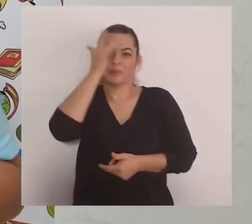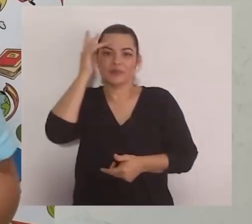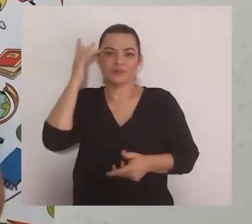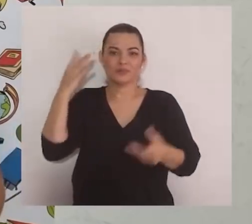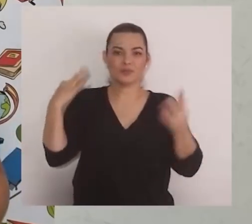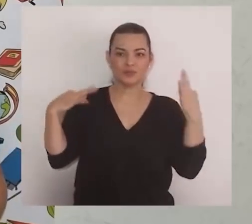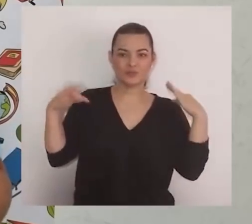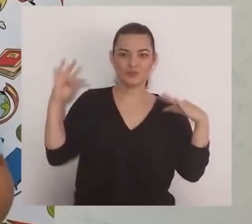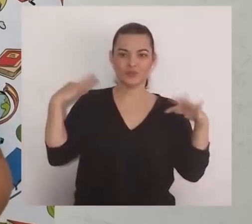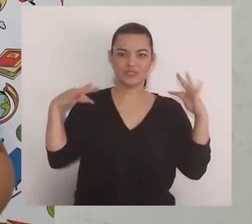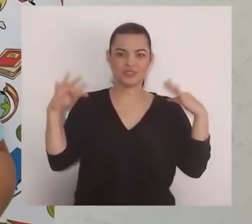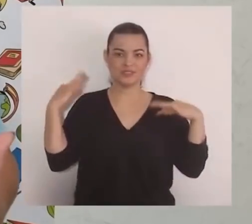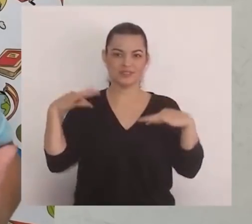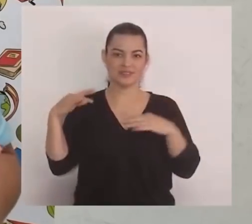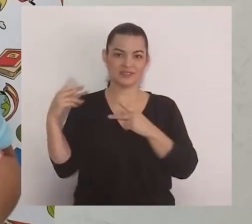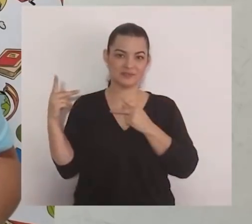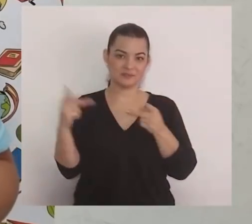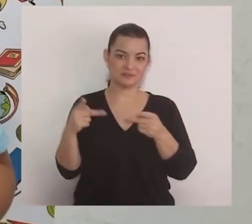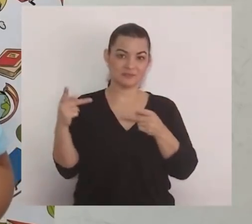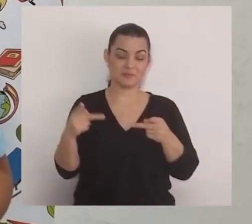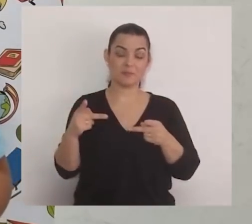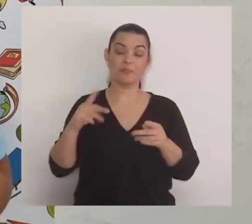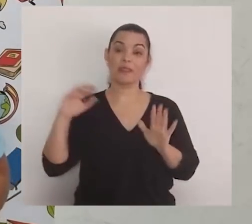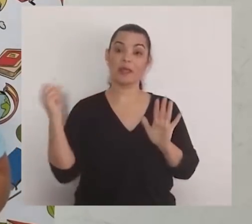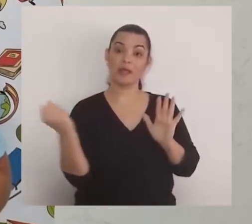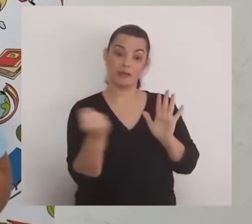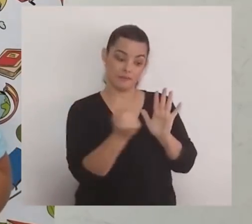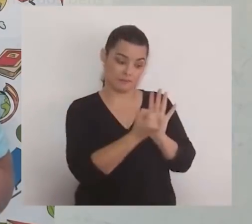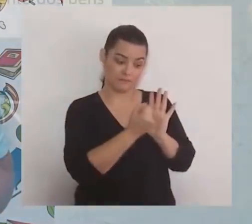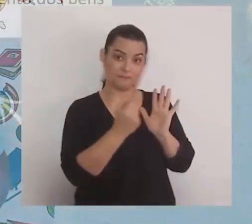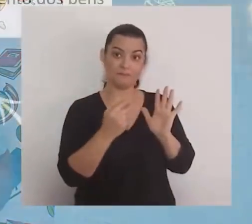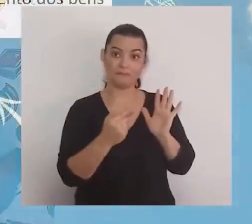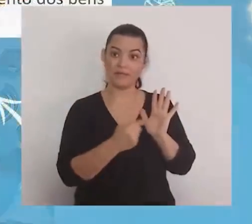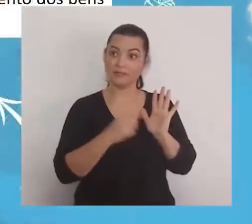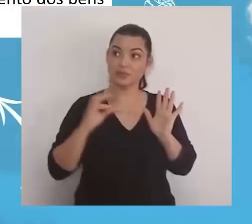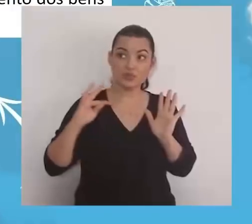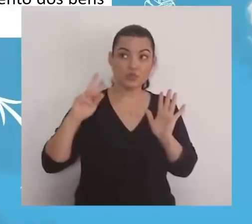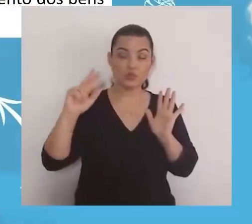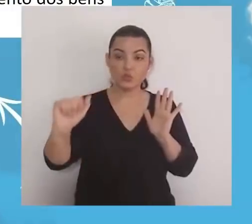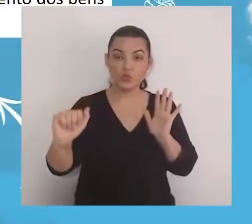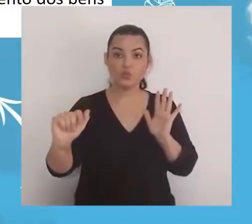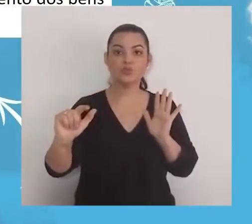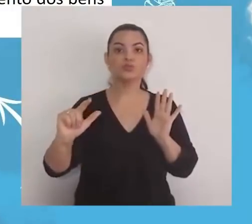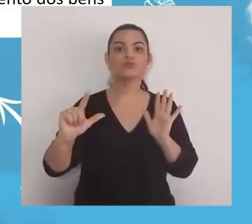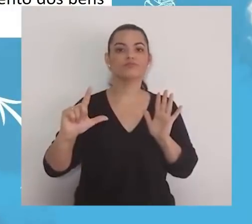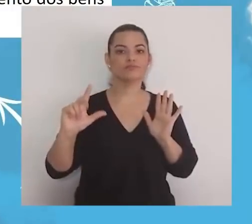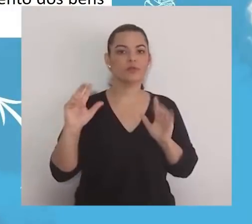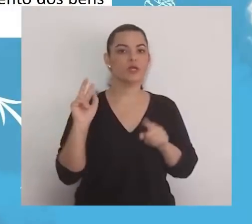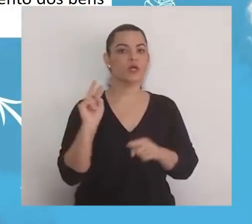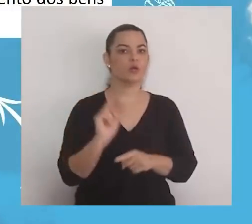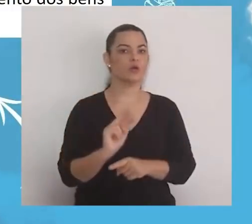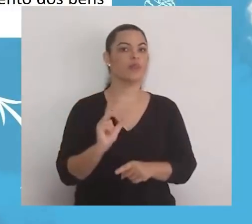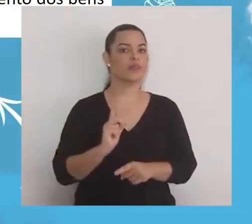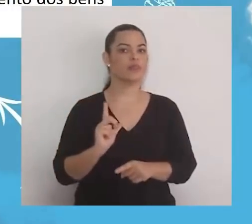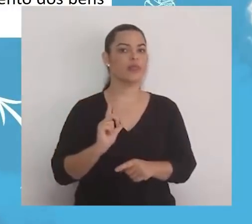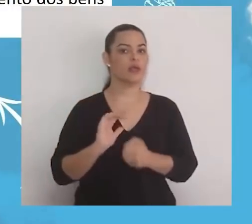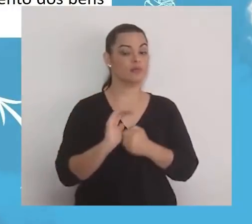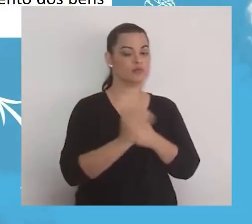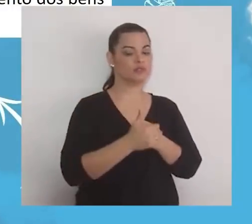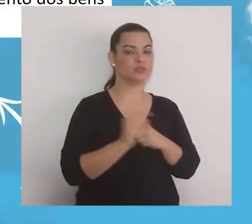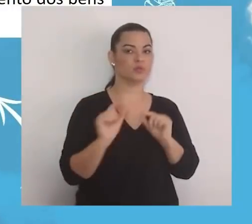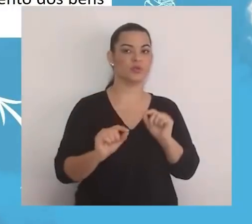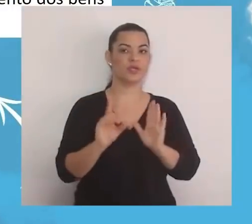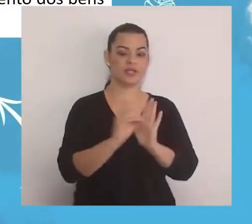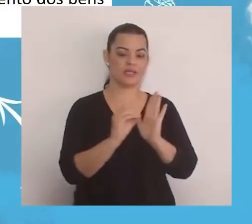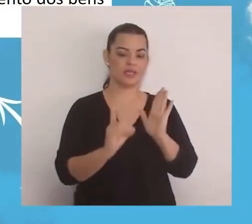elas estiverem hospedadas em uma pousada, em um hotel, isso aumenta o consumo de energia elétrica, aumenta